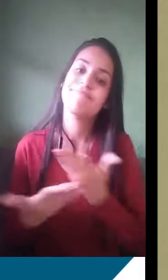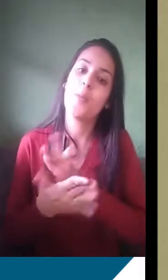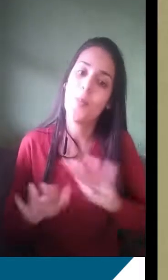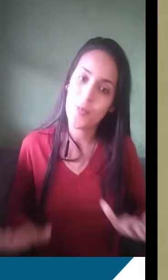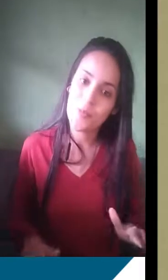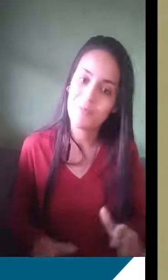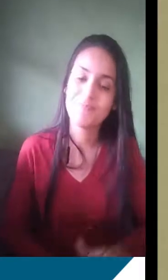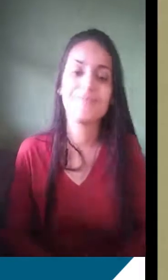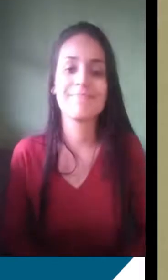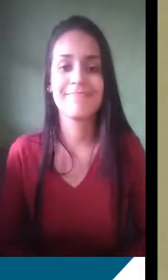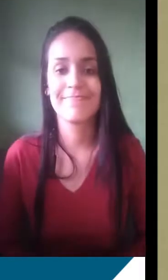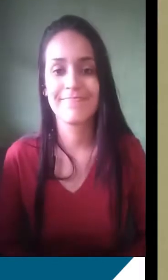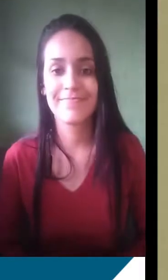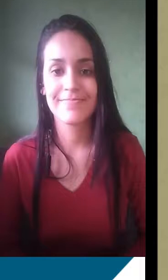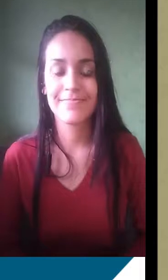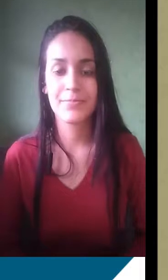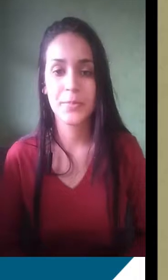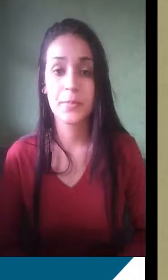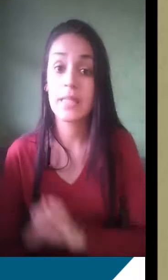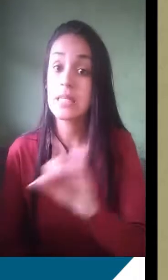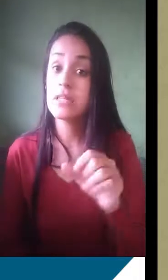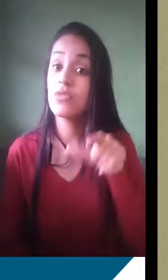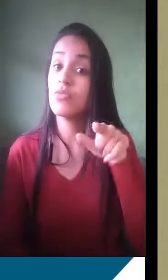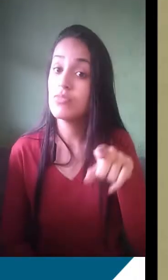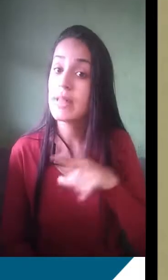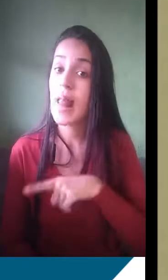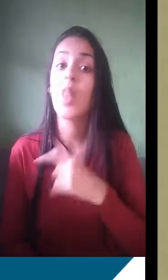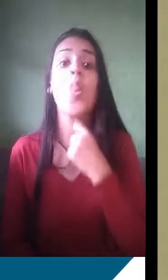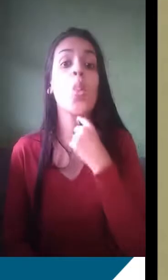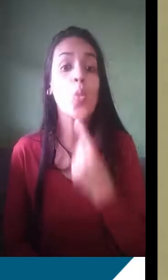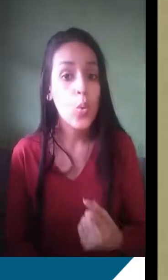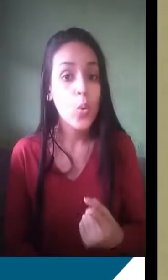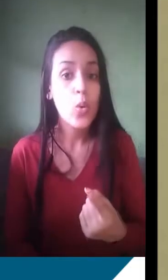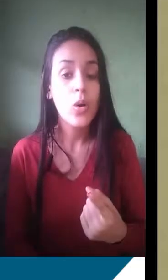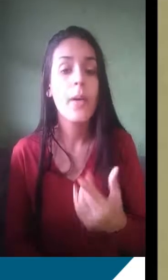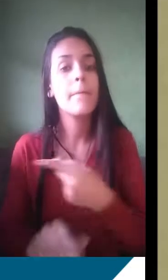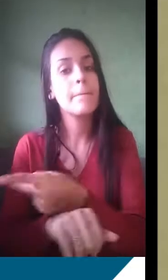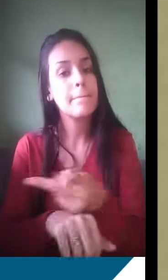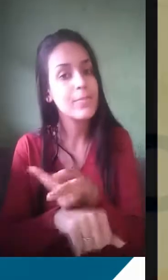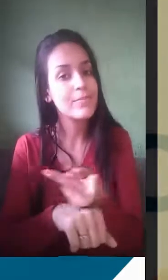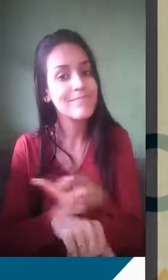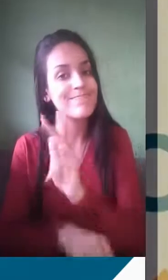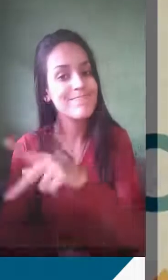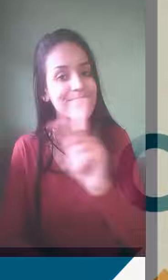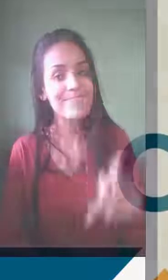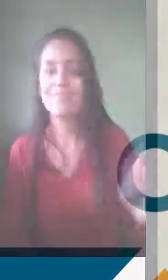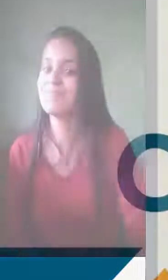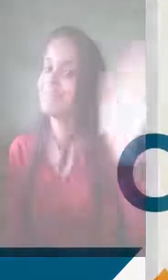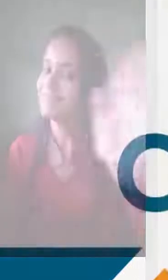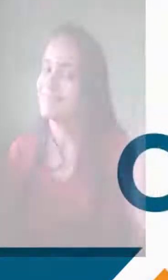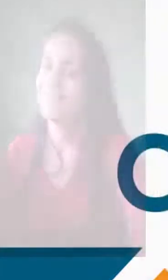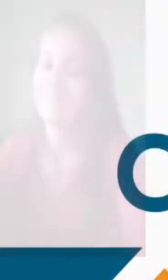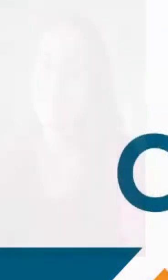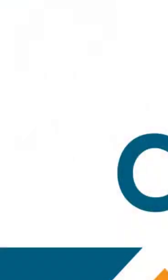Espero que vocês tenham gostado. E caso vocês tenham alguma dúvida, procurem o mediador do seu polo.